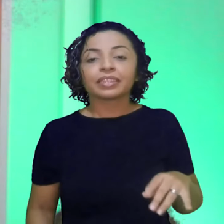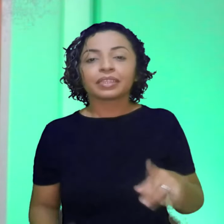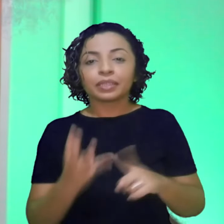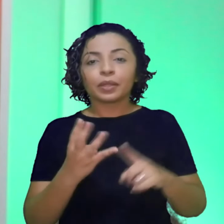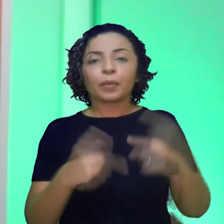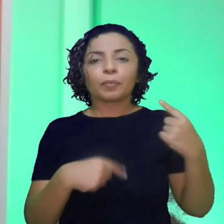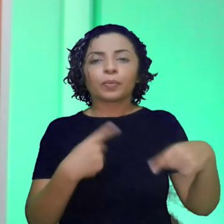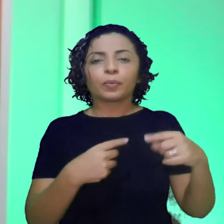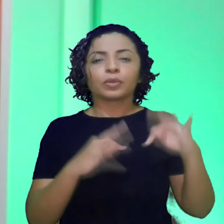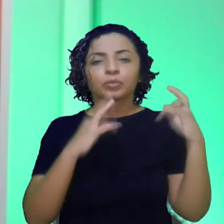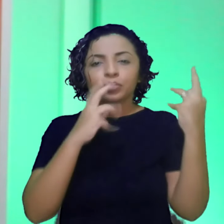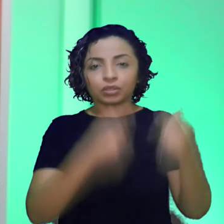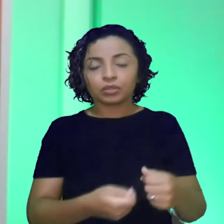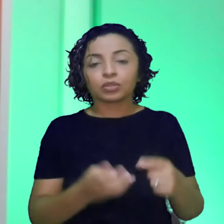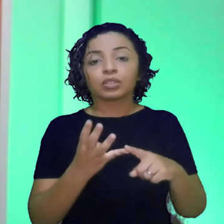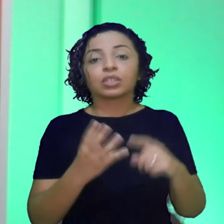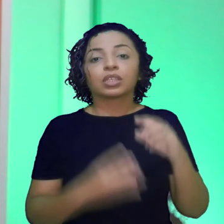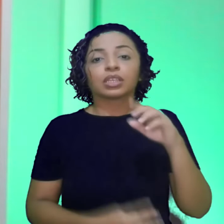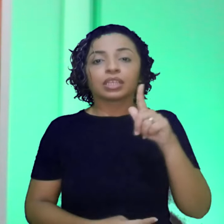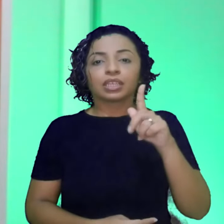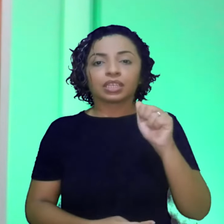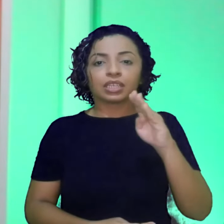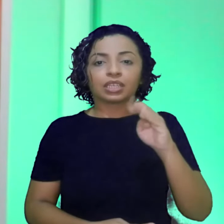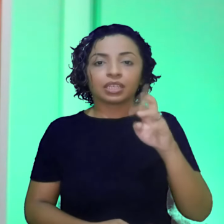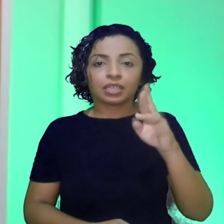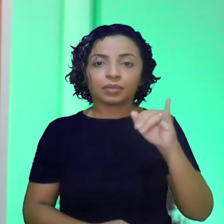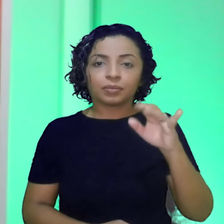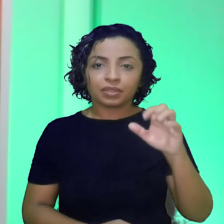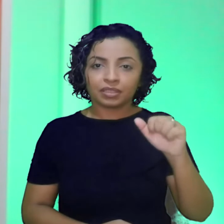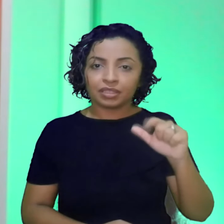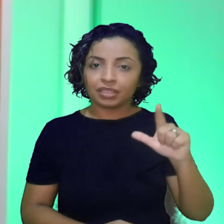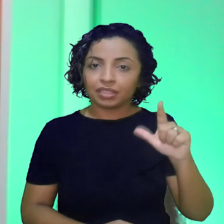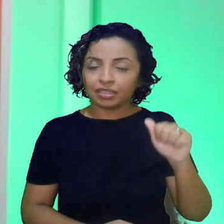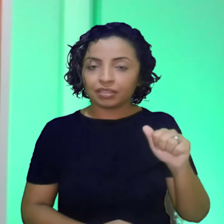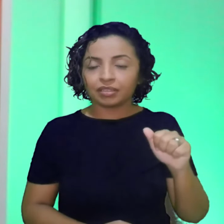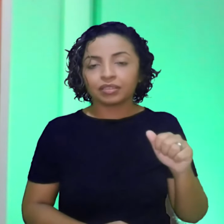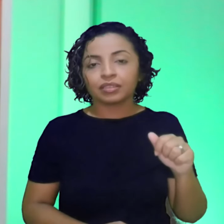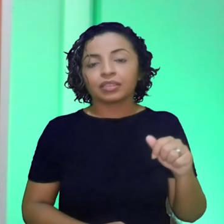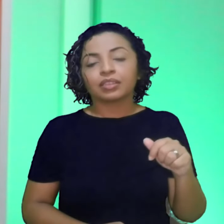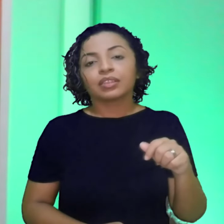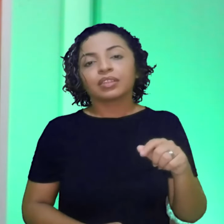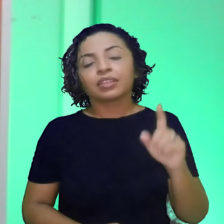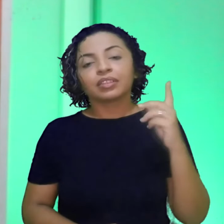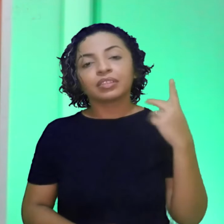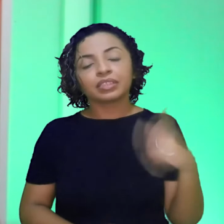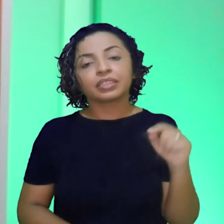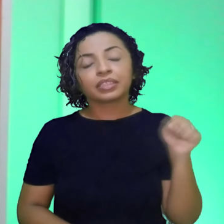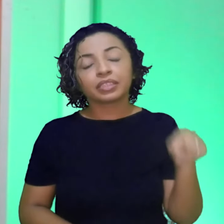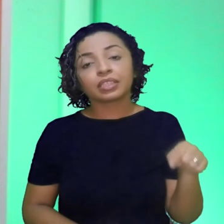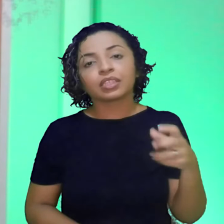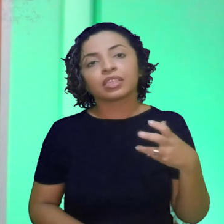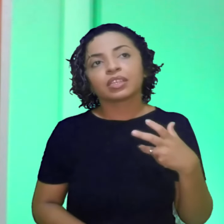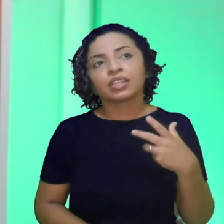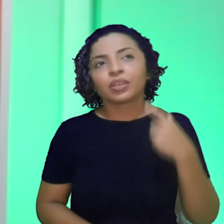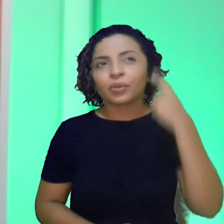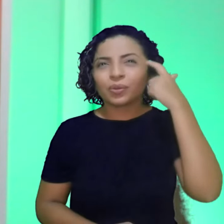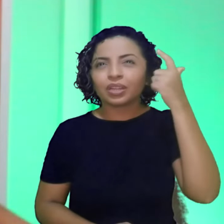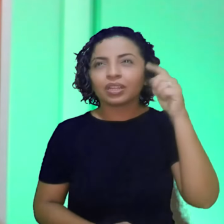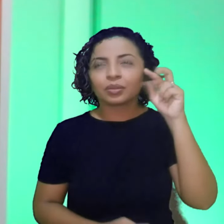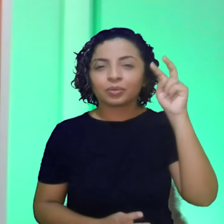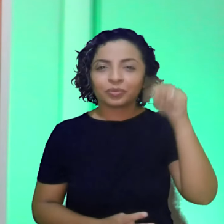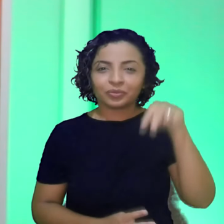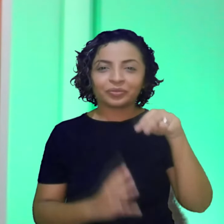Política é para Todos, da Gabriela Prioli. Vejam só. Mas é curioso isso aqui. Eu lembro, quando eu vejo esse livro